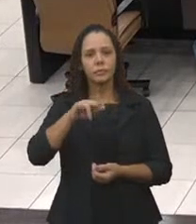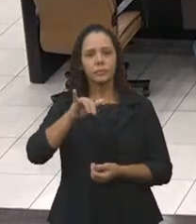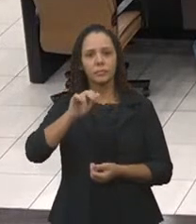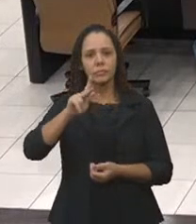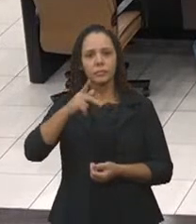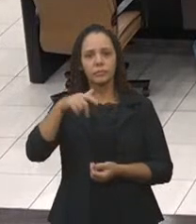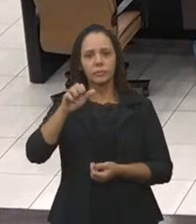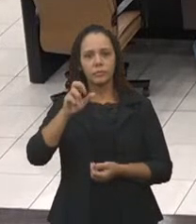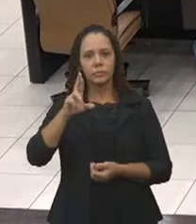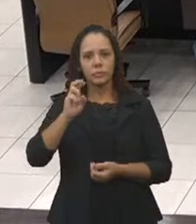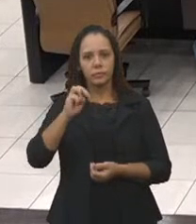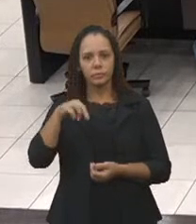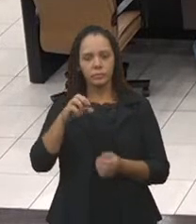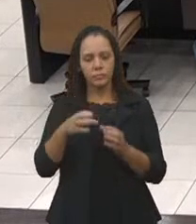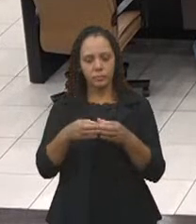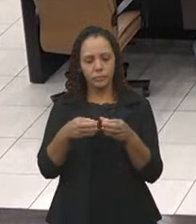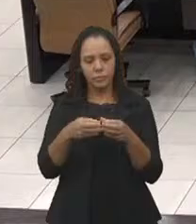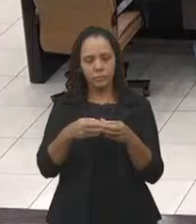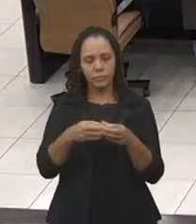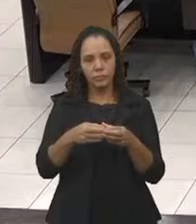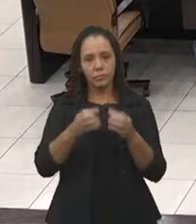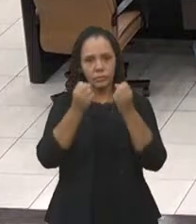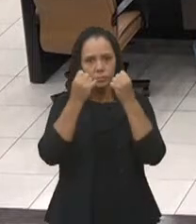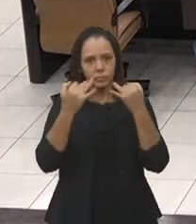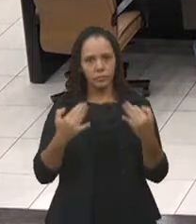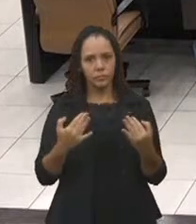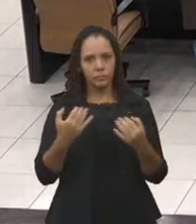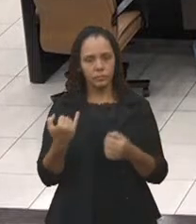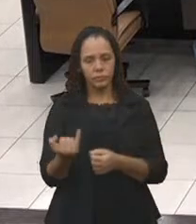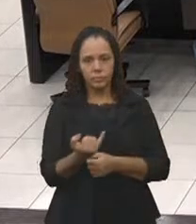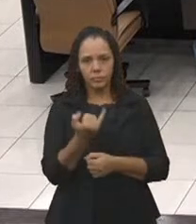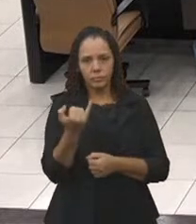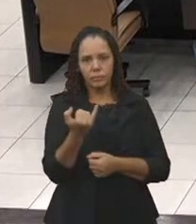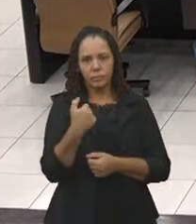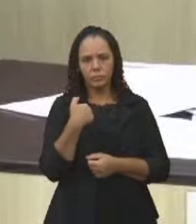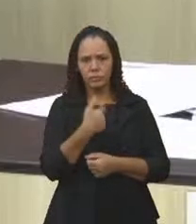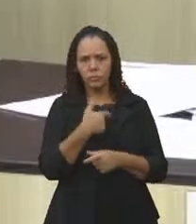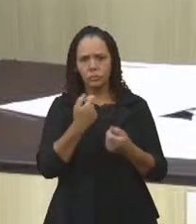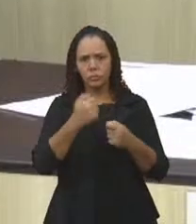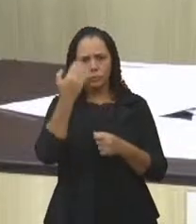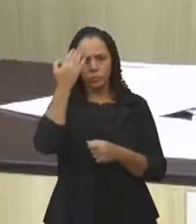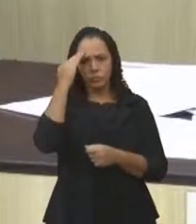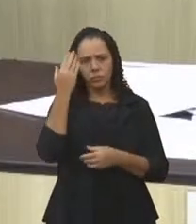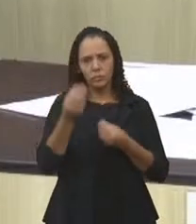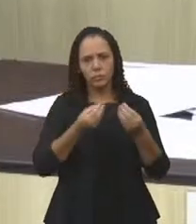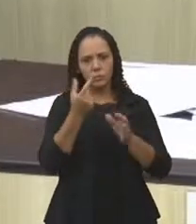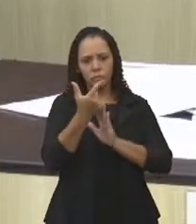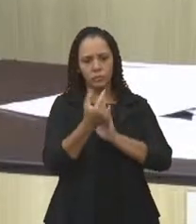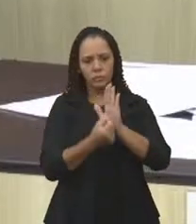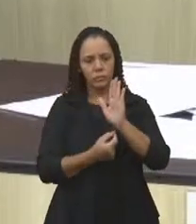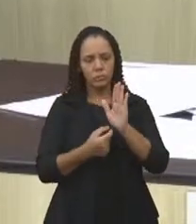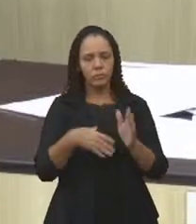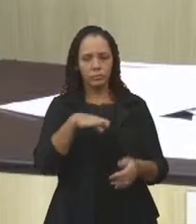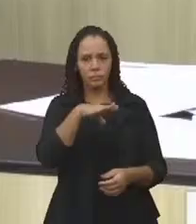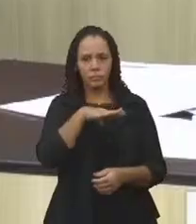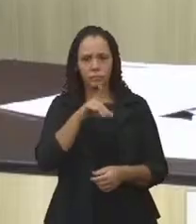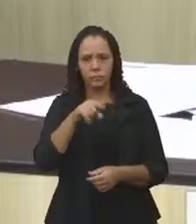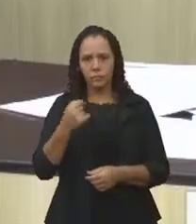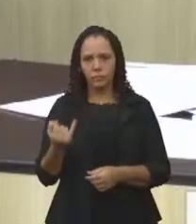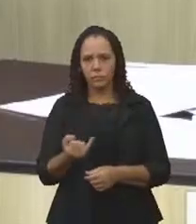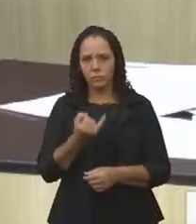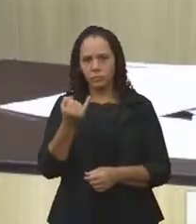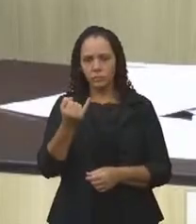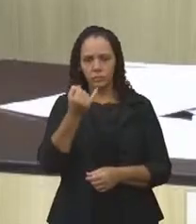audiência pública, porque a gente realmente tem que saber como que estão as finanças do município. Isso é fundamental, é uma